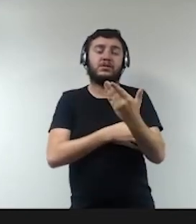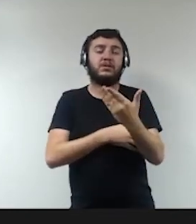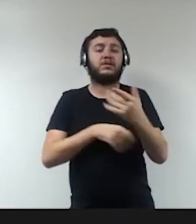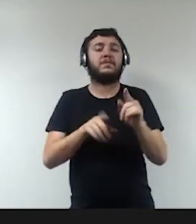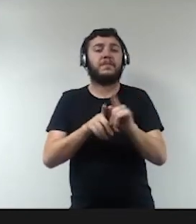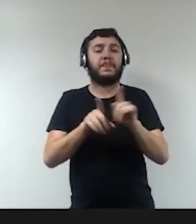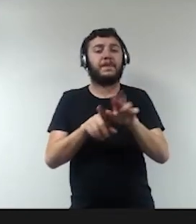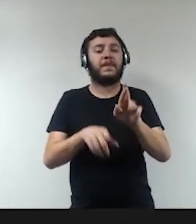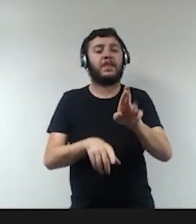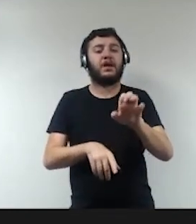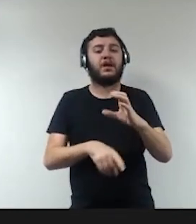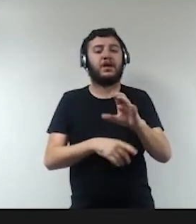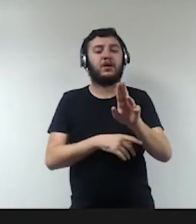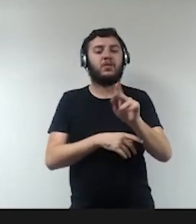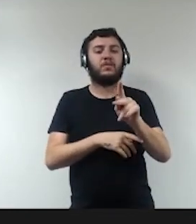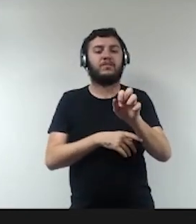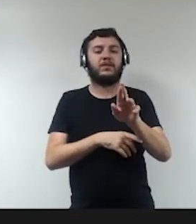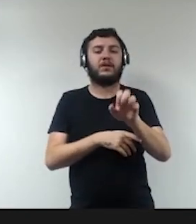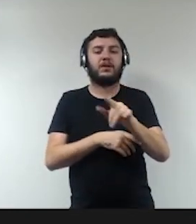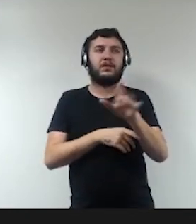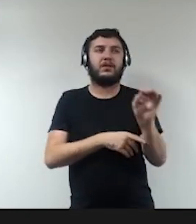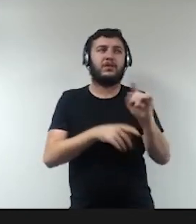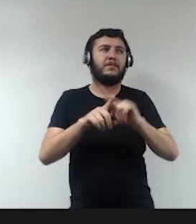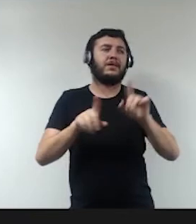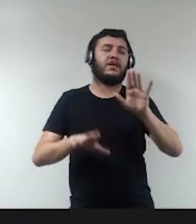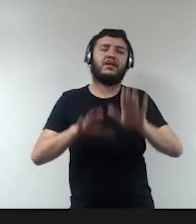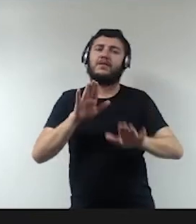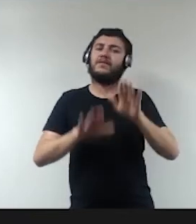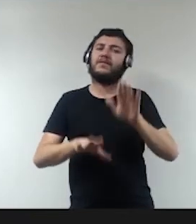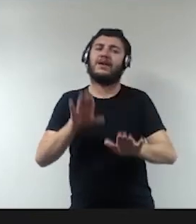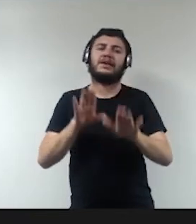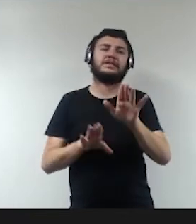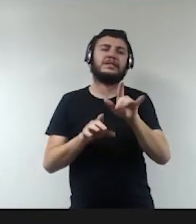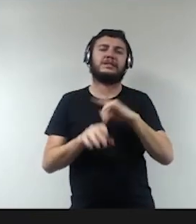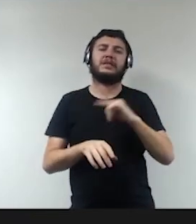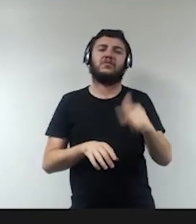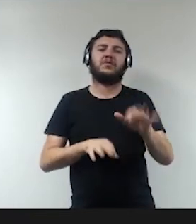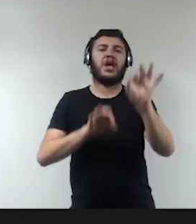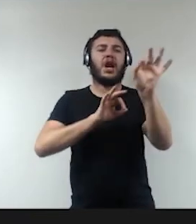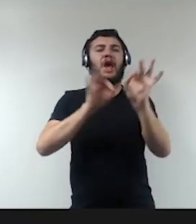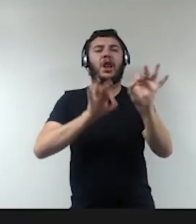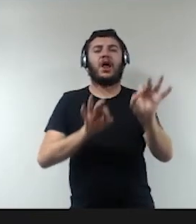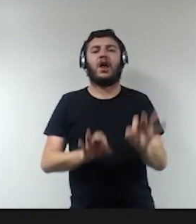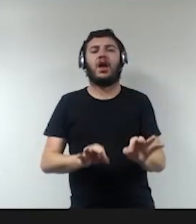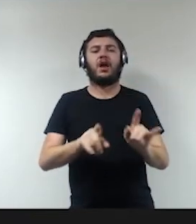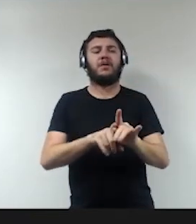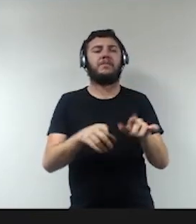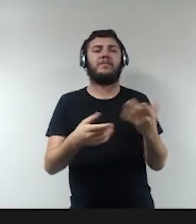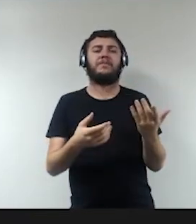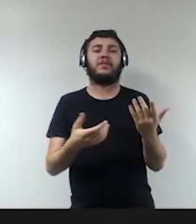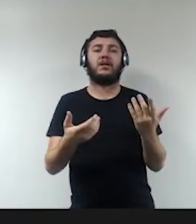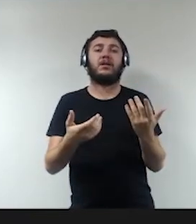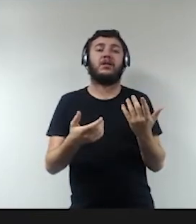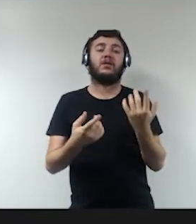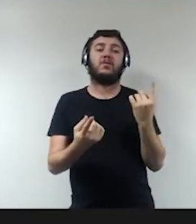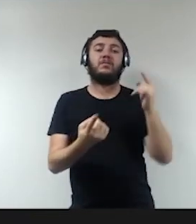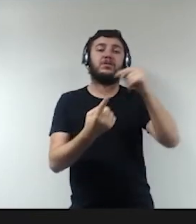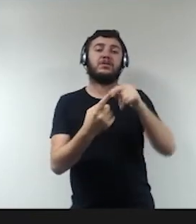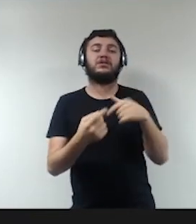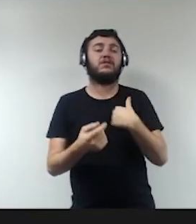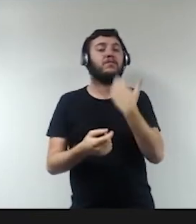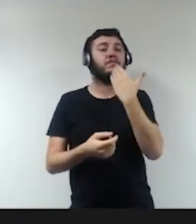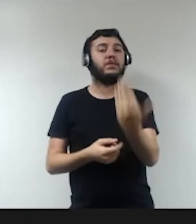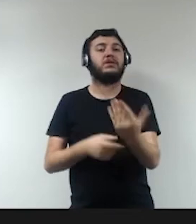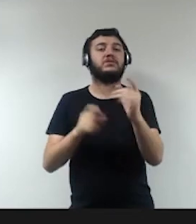Pedem recuperação, mas às vezes não está estruturado o caso para uma RJ,